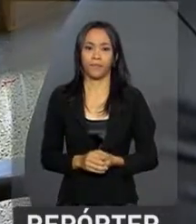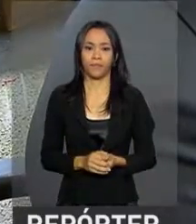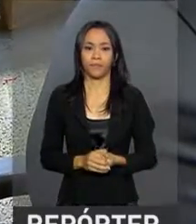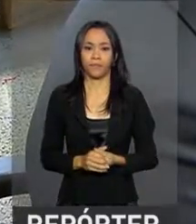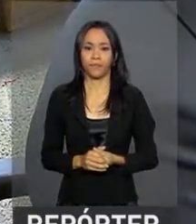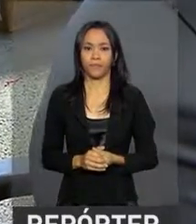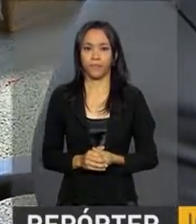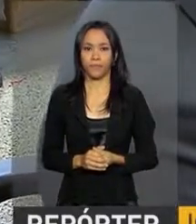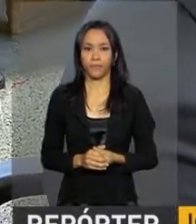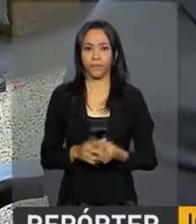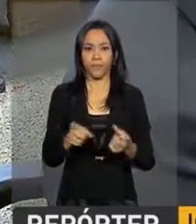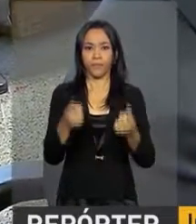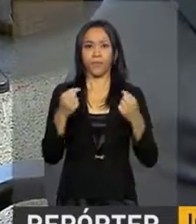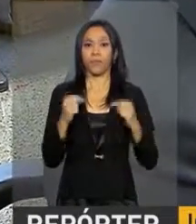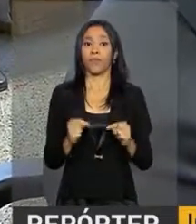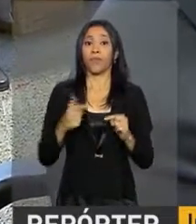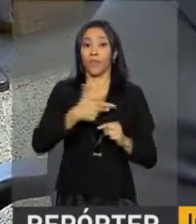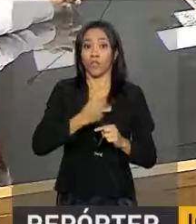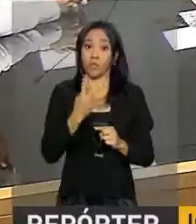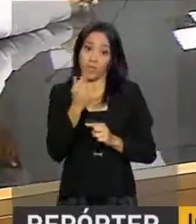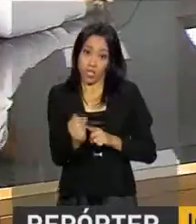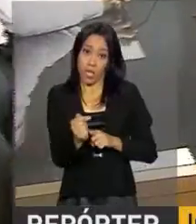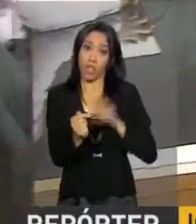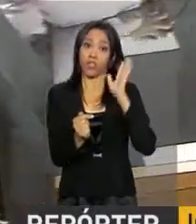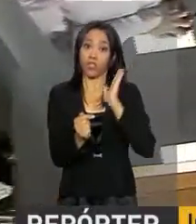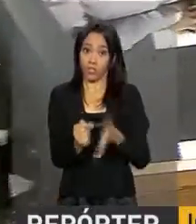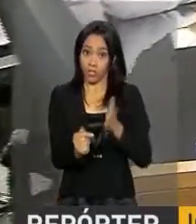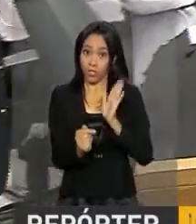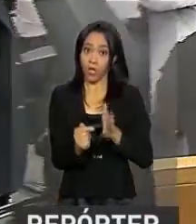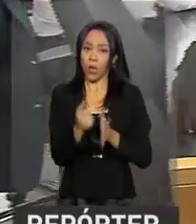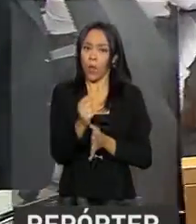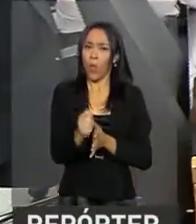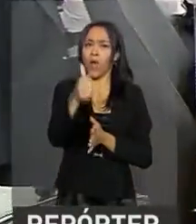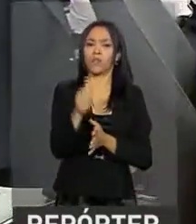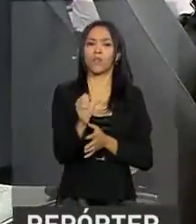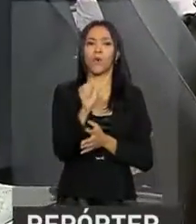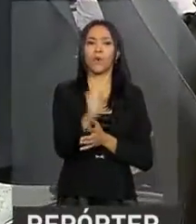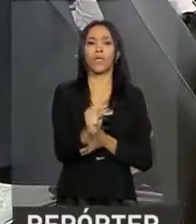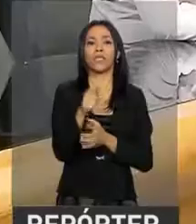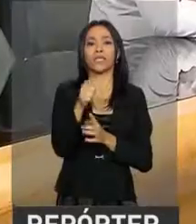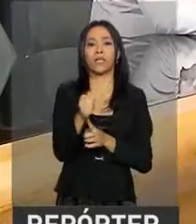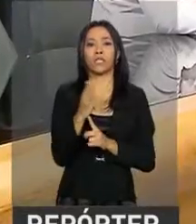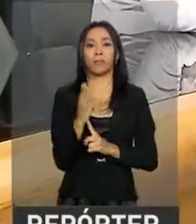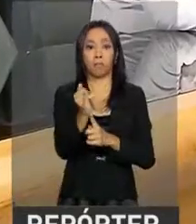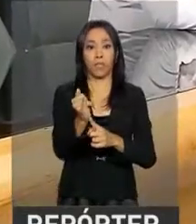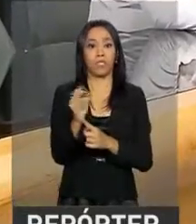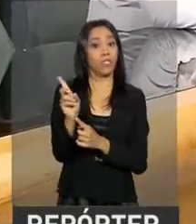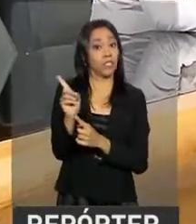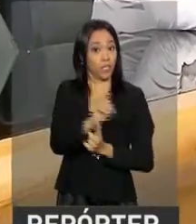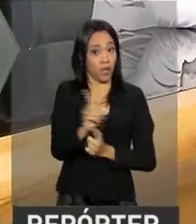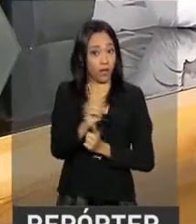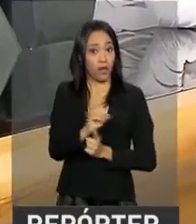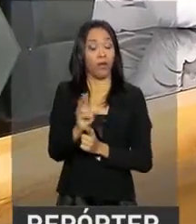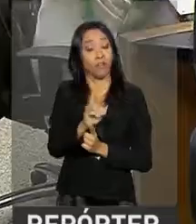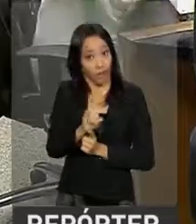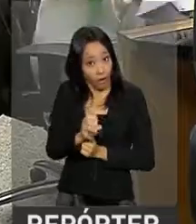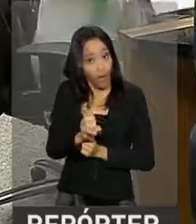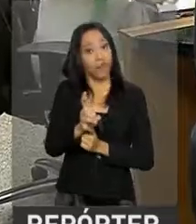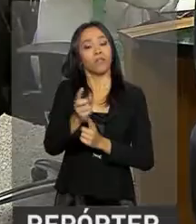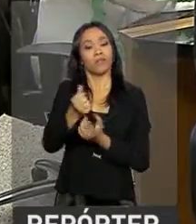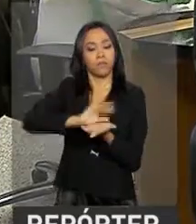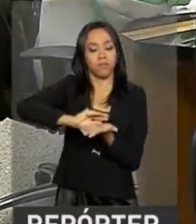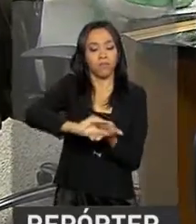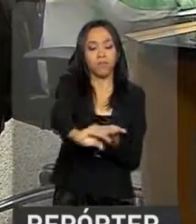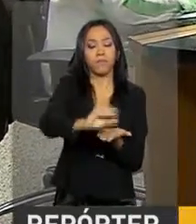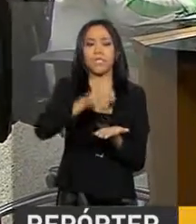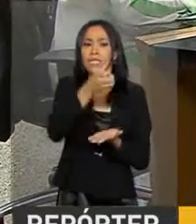para 2017 foram destinados quase 80 7 bilhões de reais para investimentos sendo